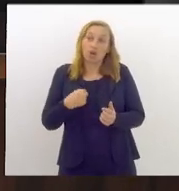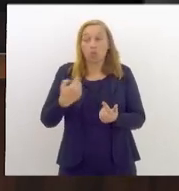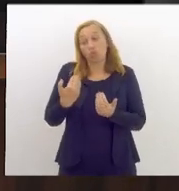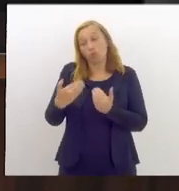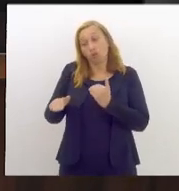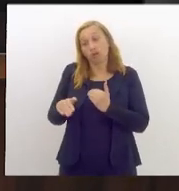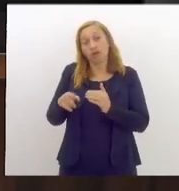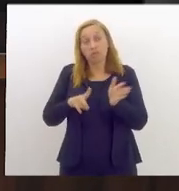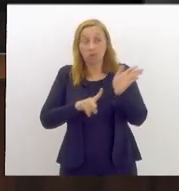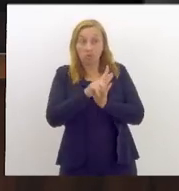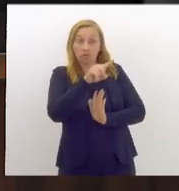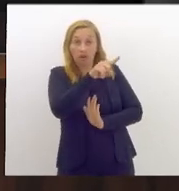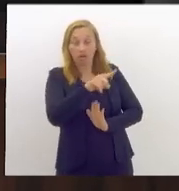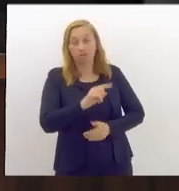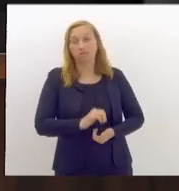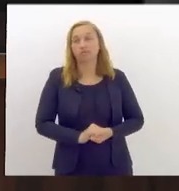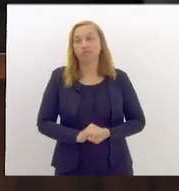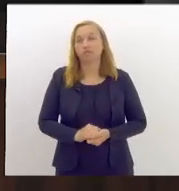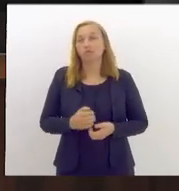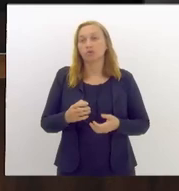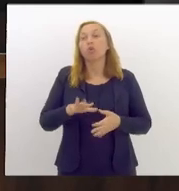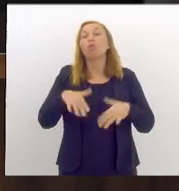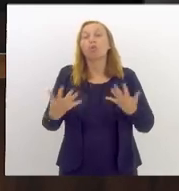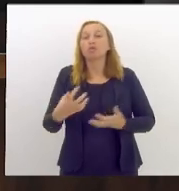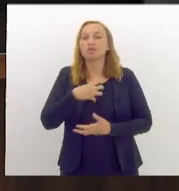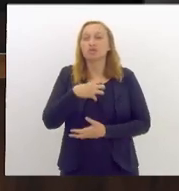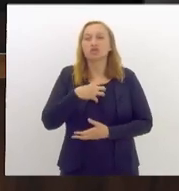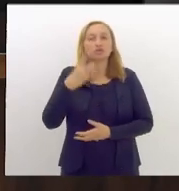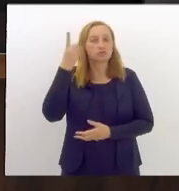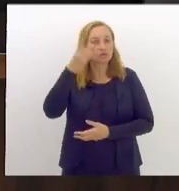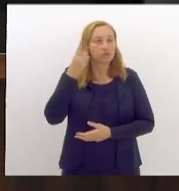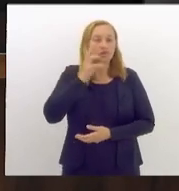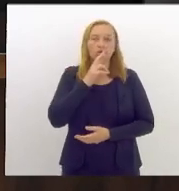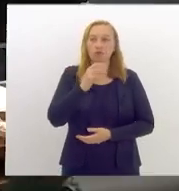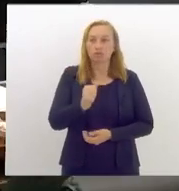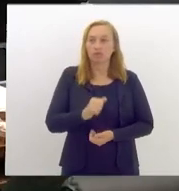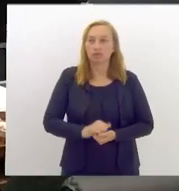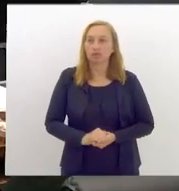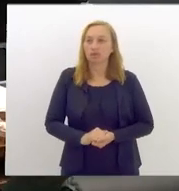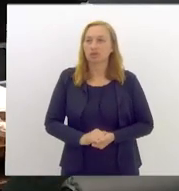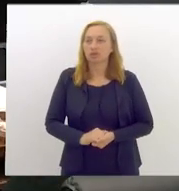pergunta a ele que que ele Qual é o sentido Deputado Rodrigo